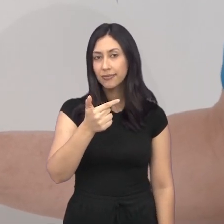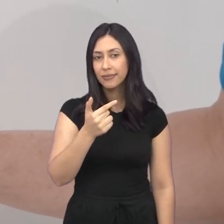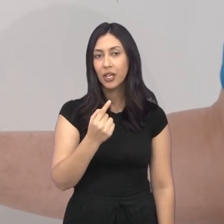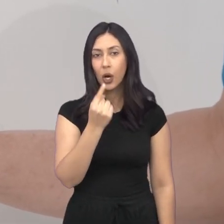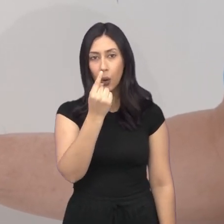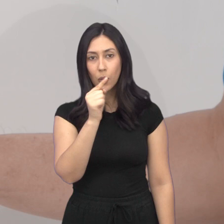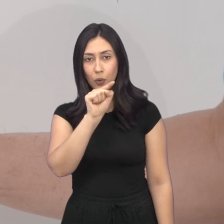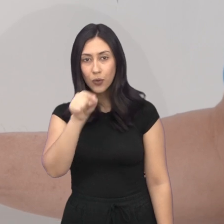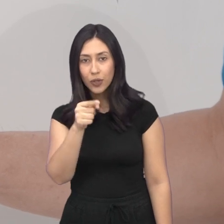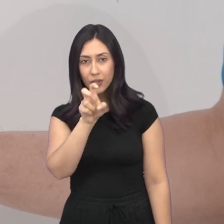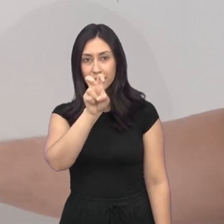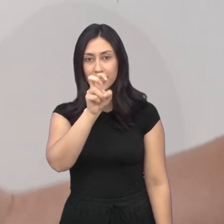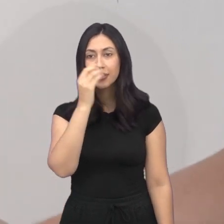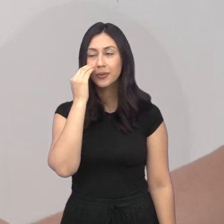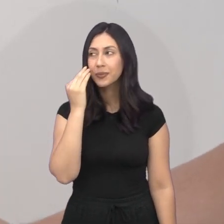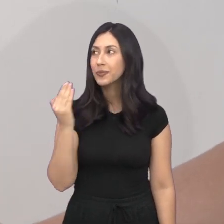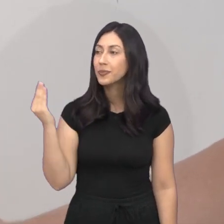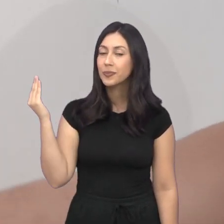1,5.